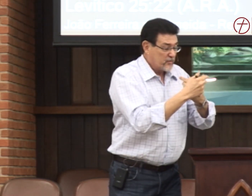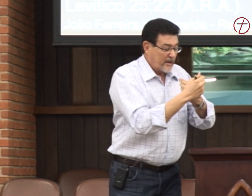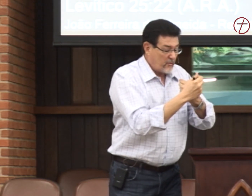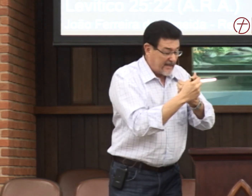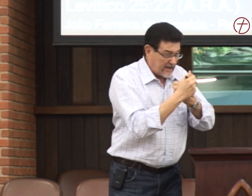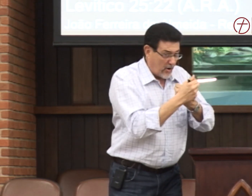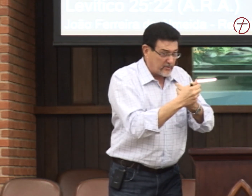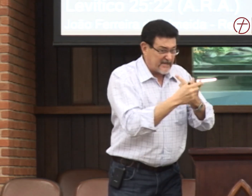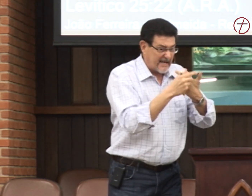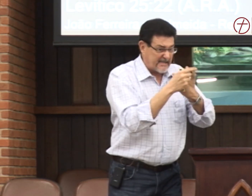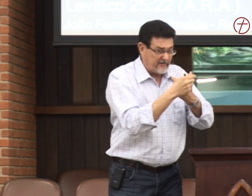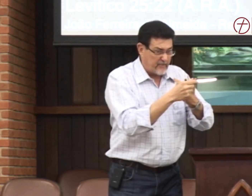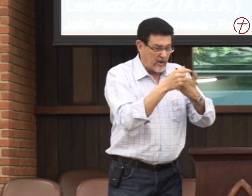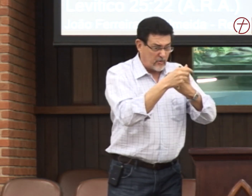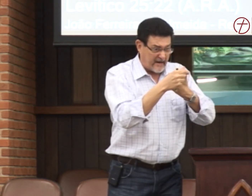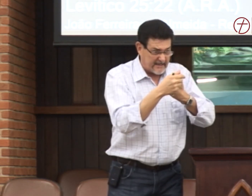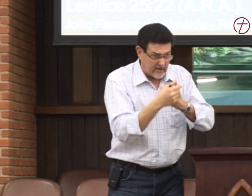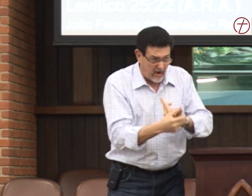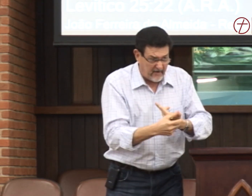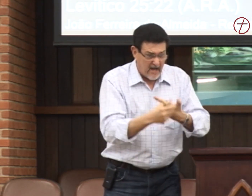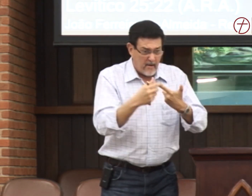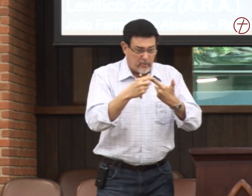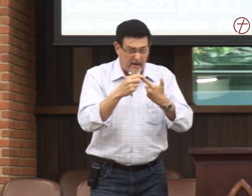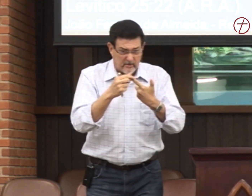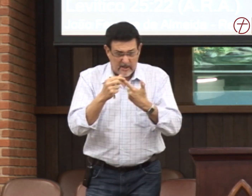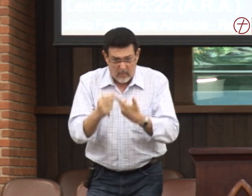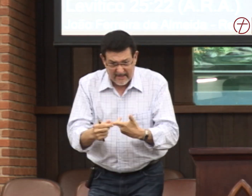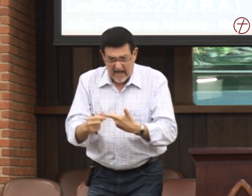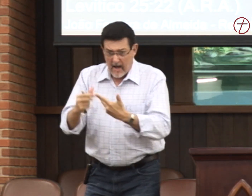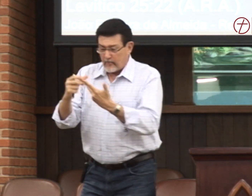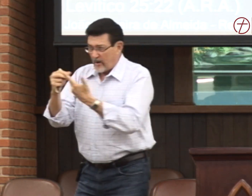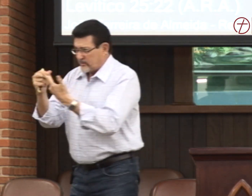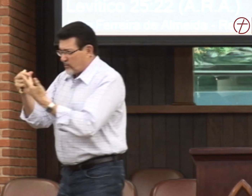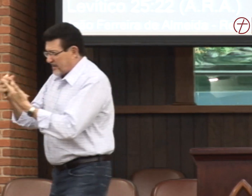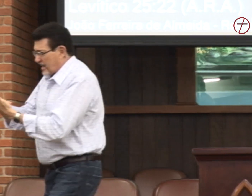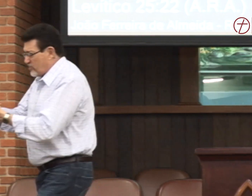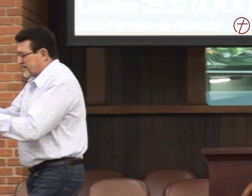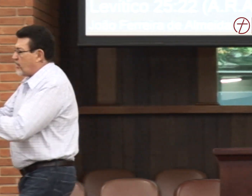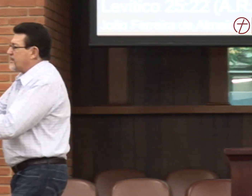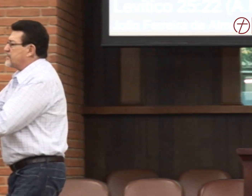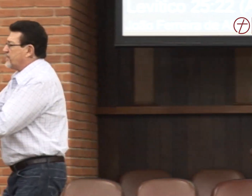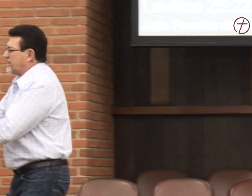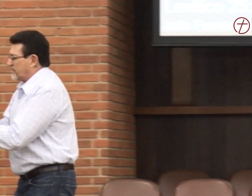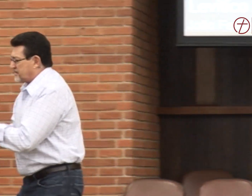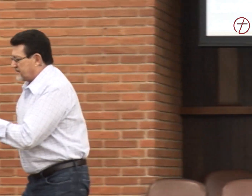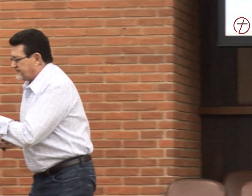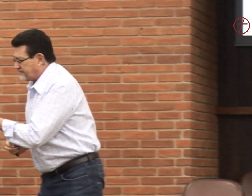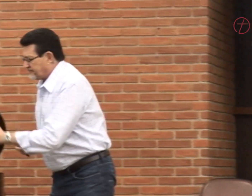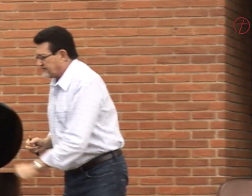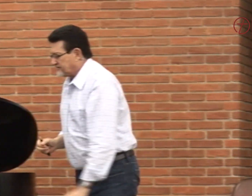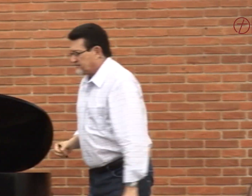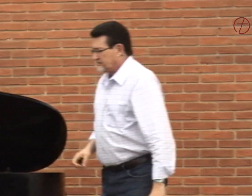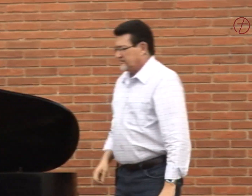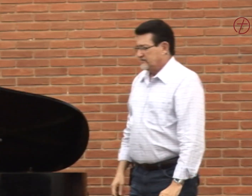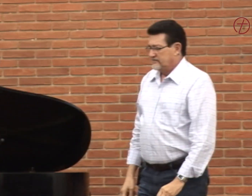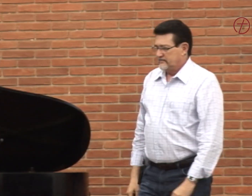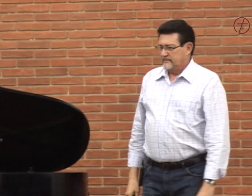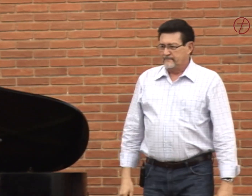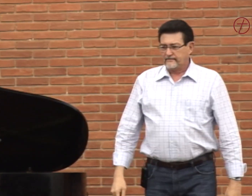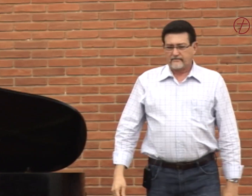o ano do ano 48 tinha que servir para o ano 49 para o ano 50 para o ano 51 até o ano 52